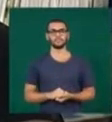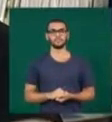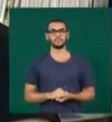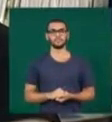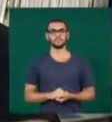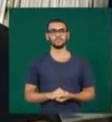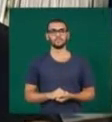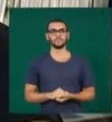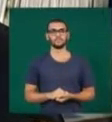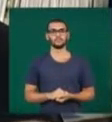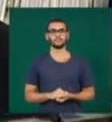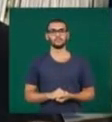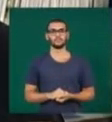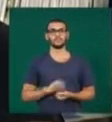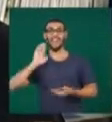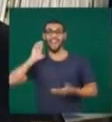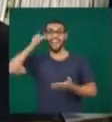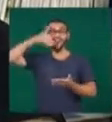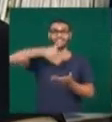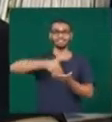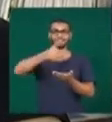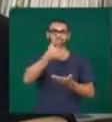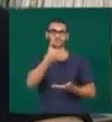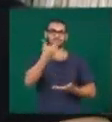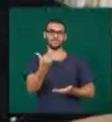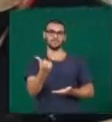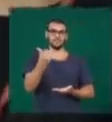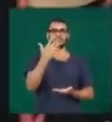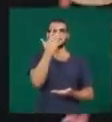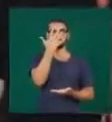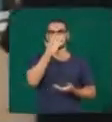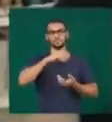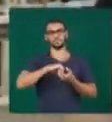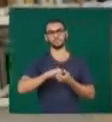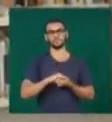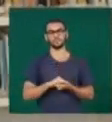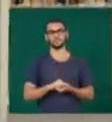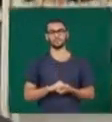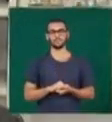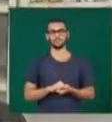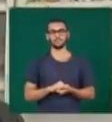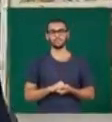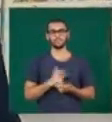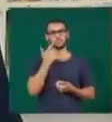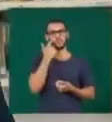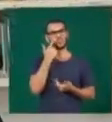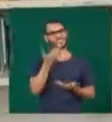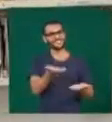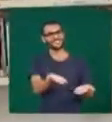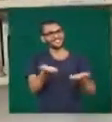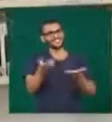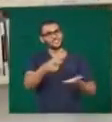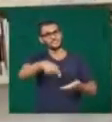www.sesc.com.br/prêmio-sesc. E estão abertos até o dia 16 de fevereiro. Obrigada. Então fica aí o convite para todos